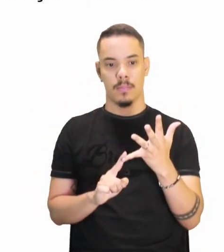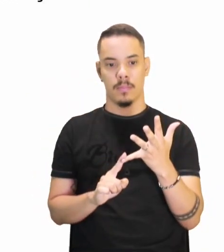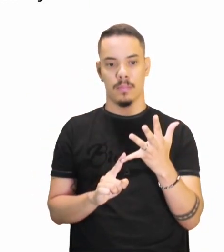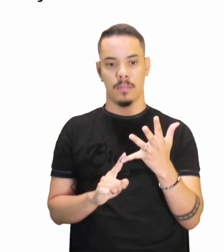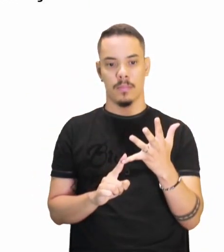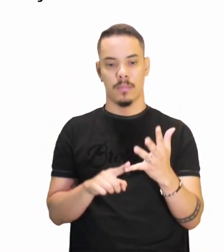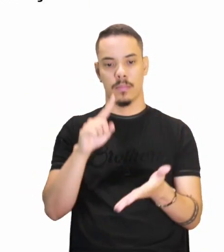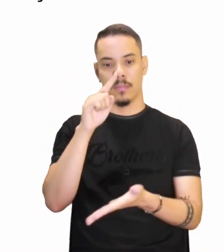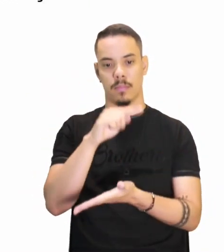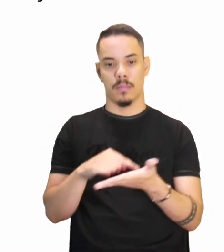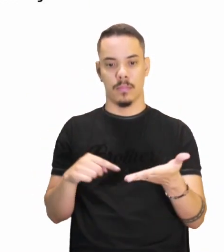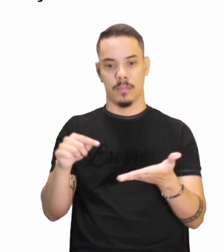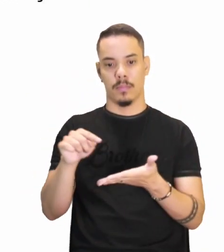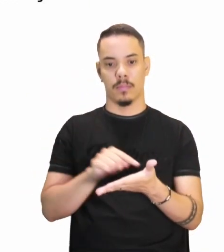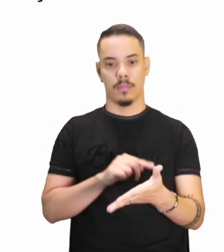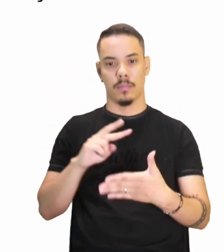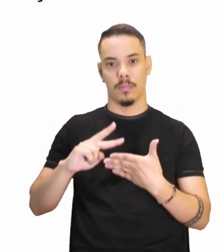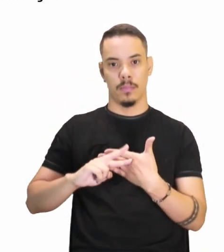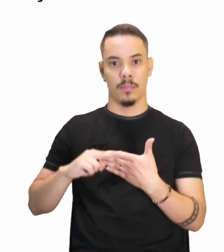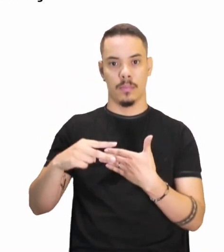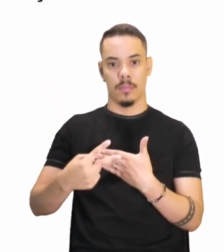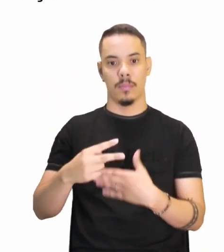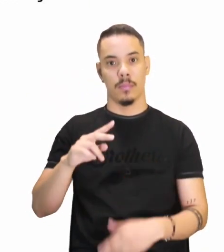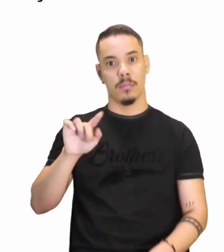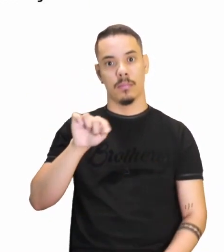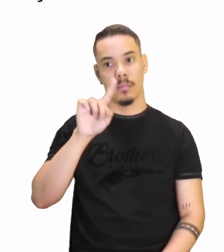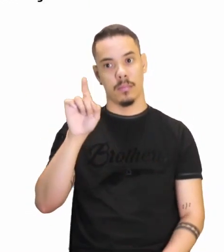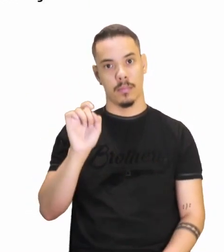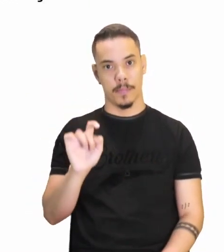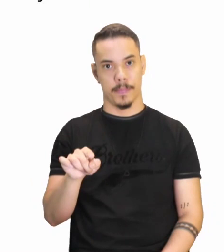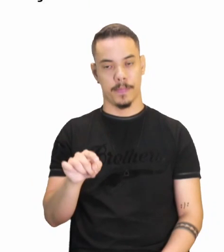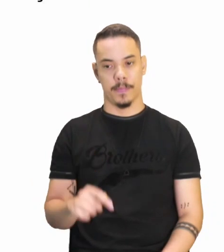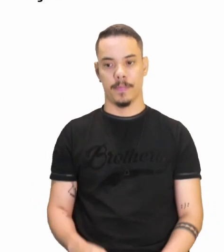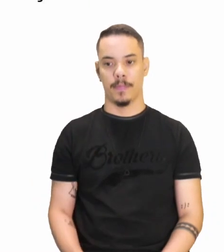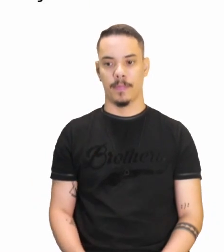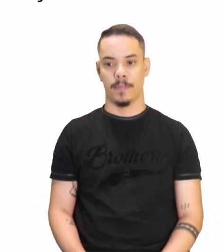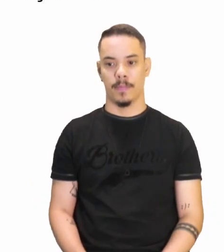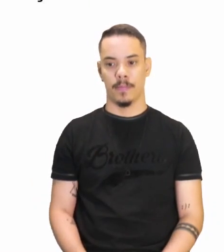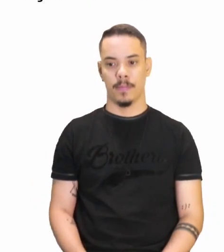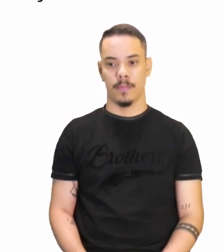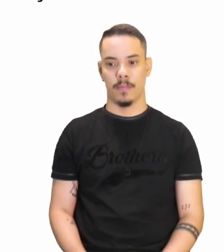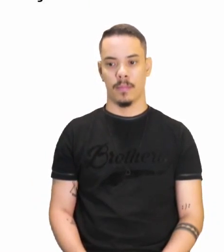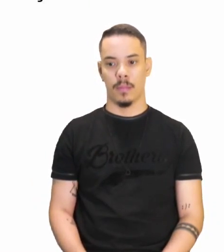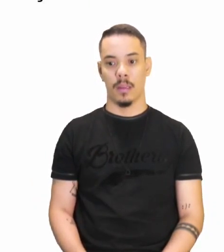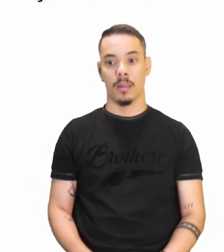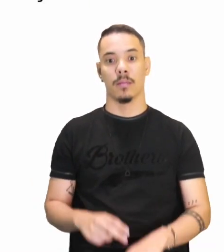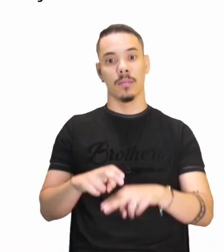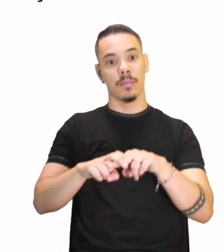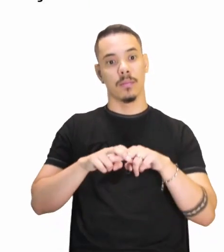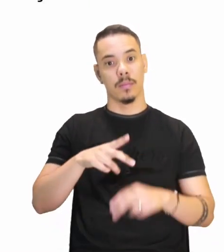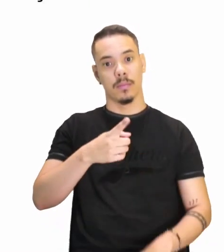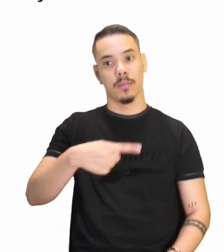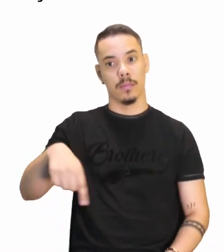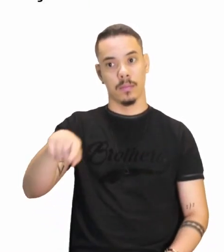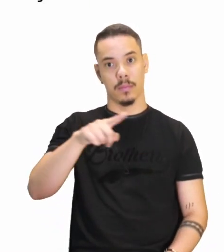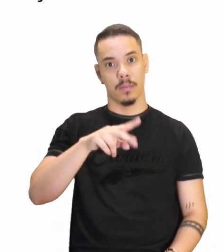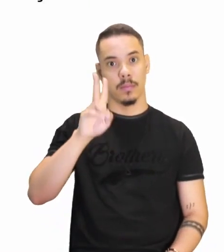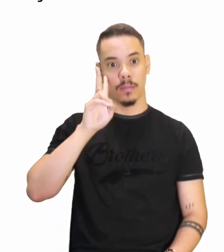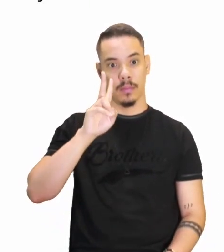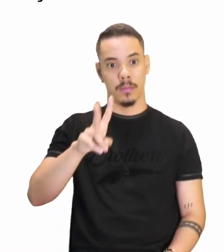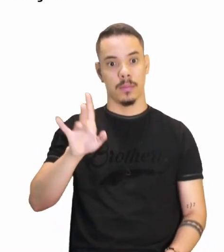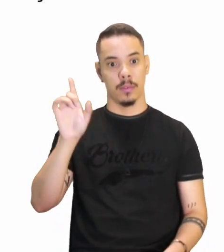e assinalar uma consequência hipotética Então você vai ver aqui você